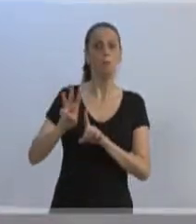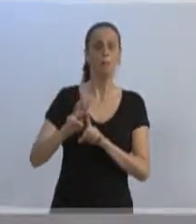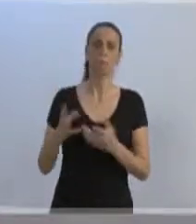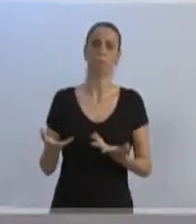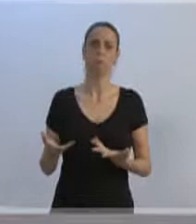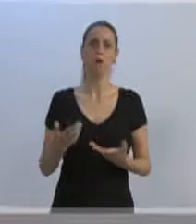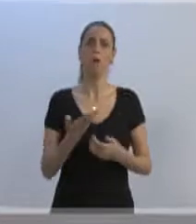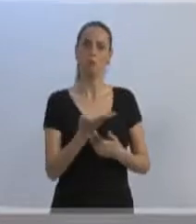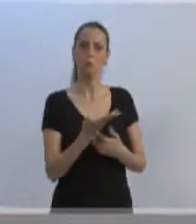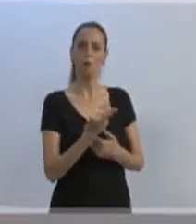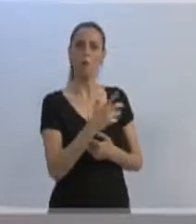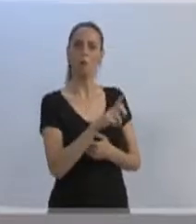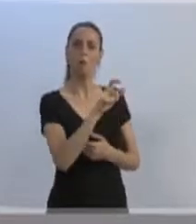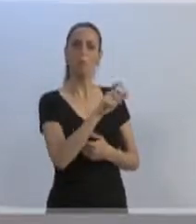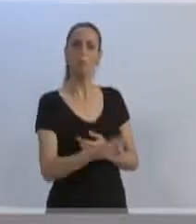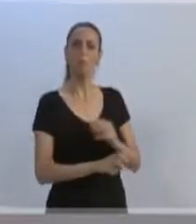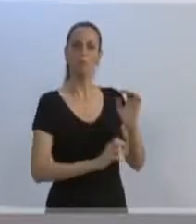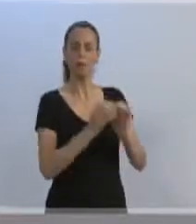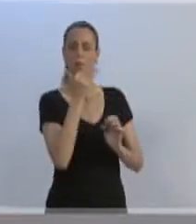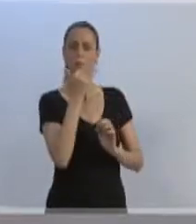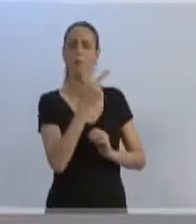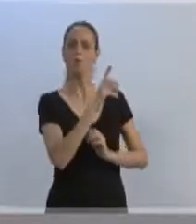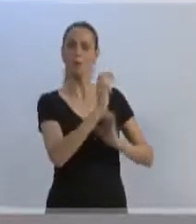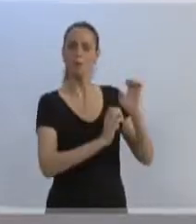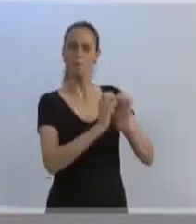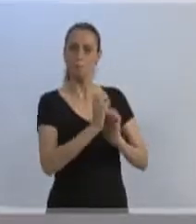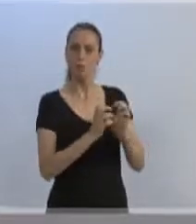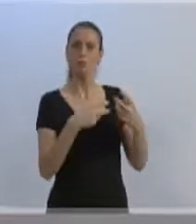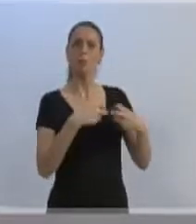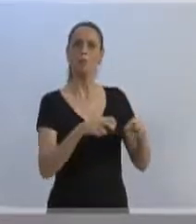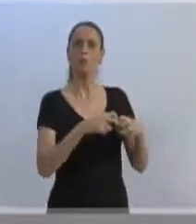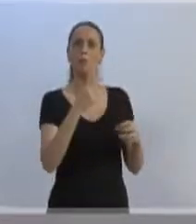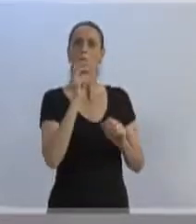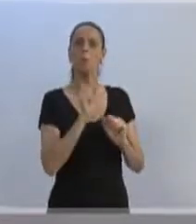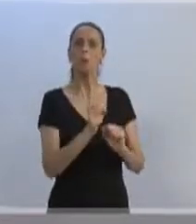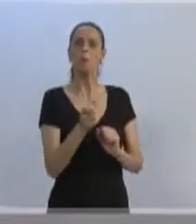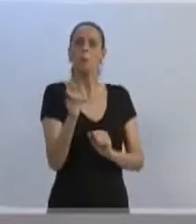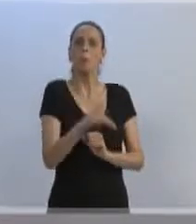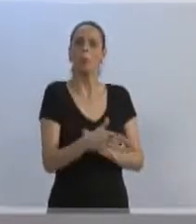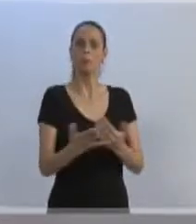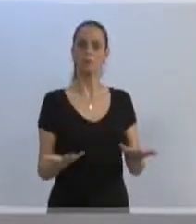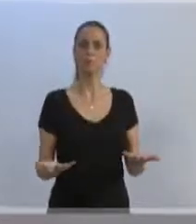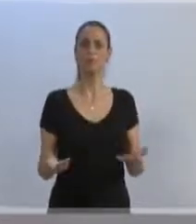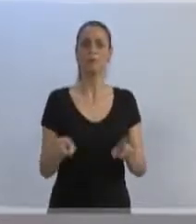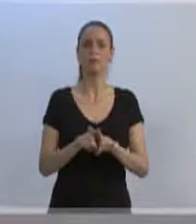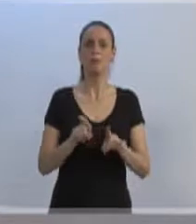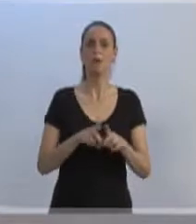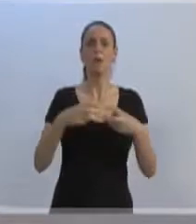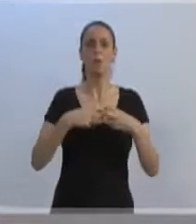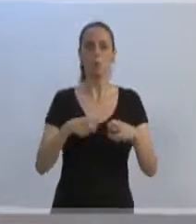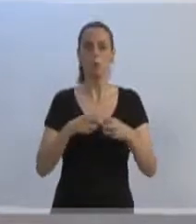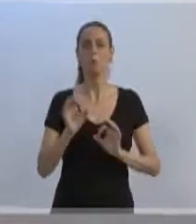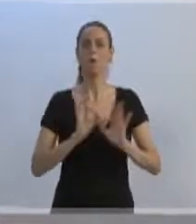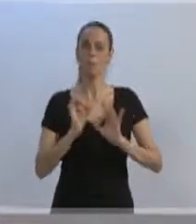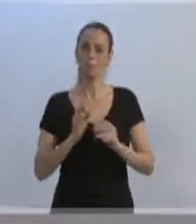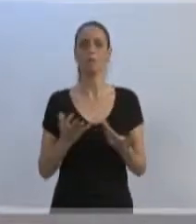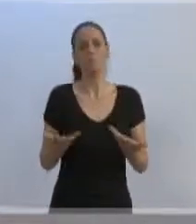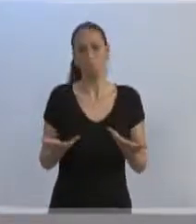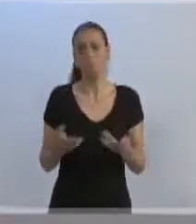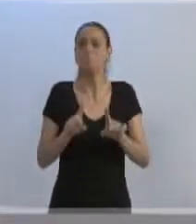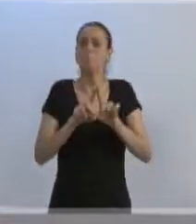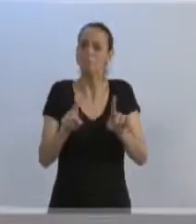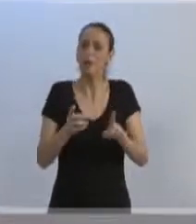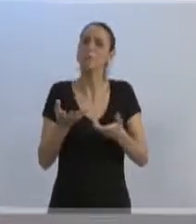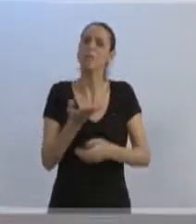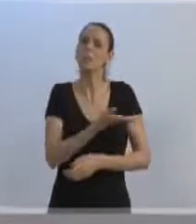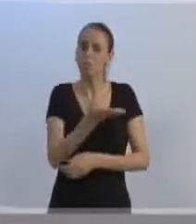ter uma idéia do caderno técnico que se era exigido antes e que agora é exigido piso rebaixado vereador que acabou falando só quero que o senhor